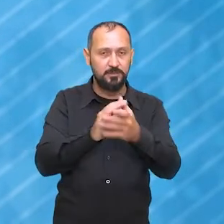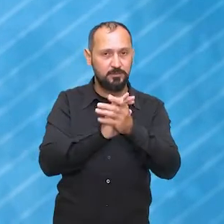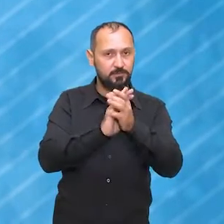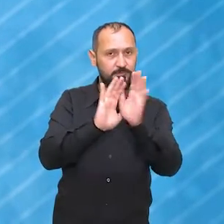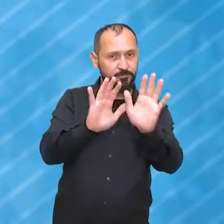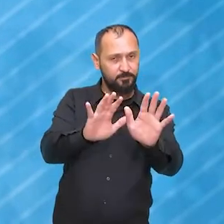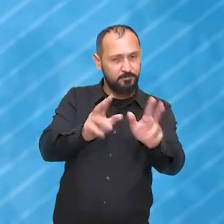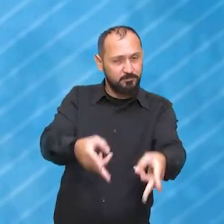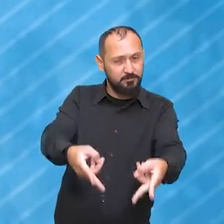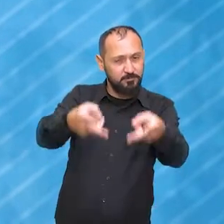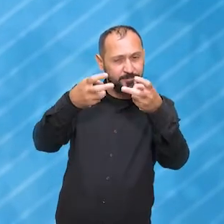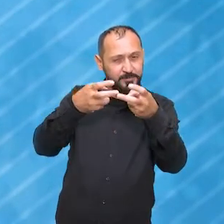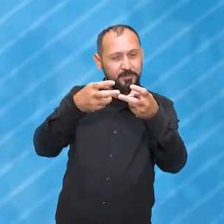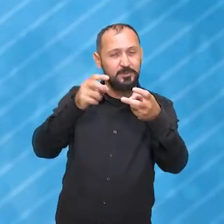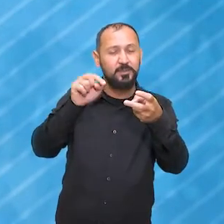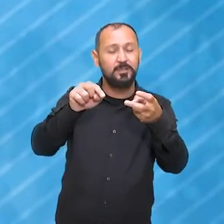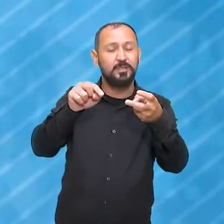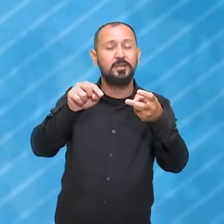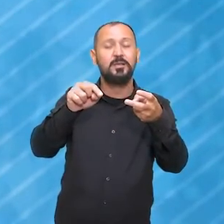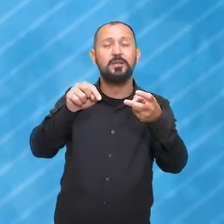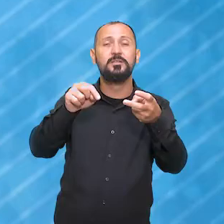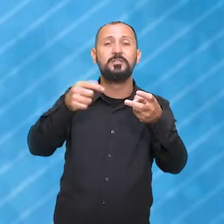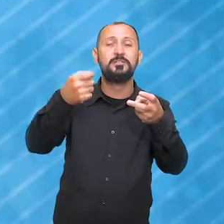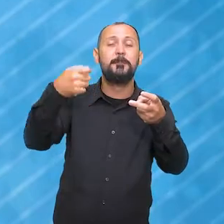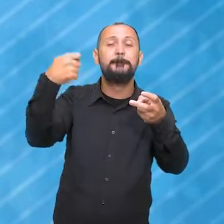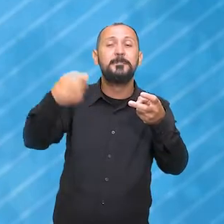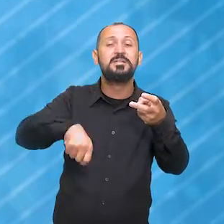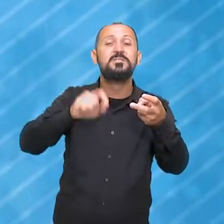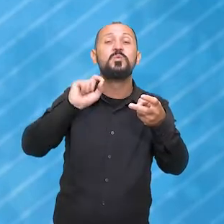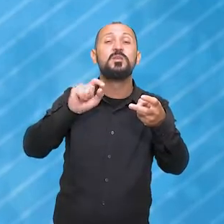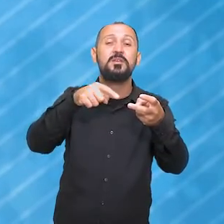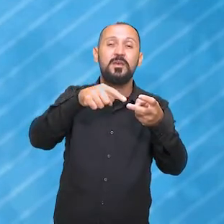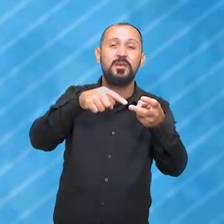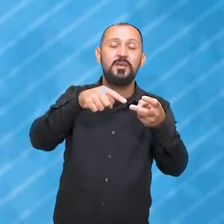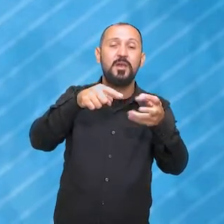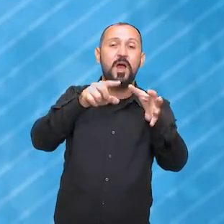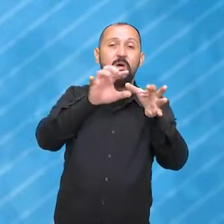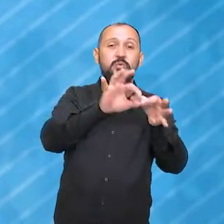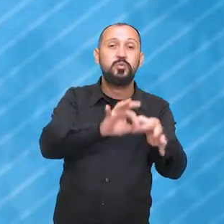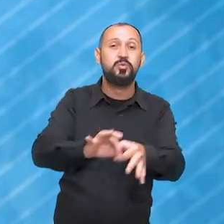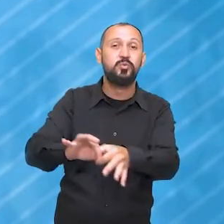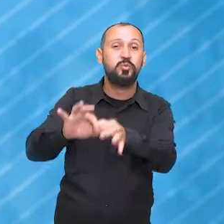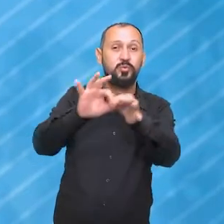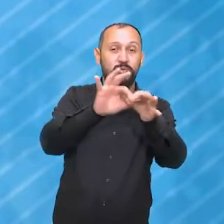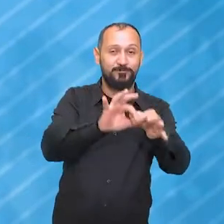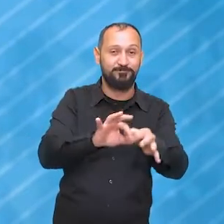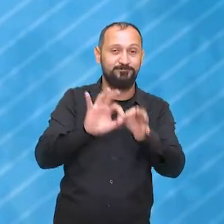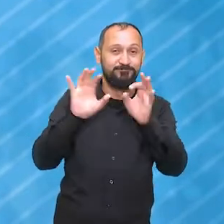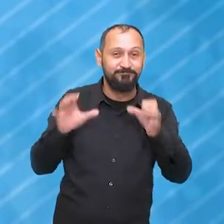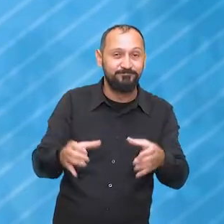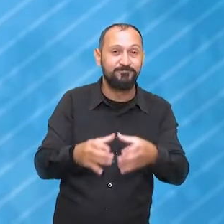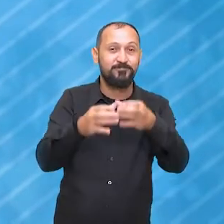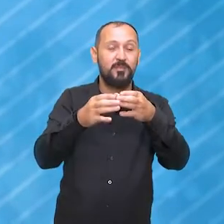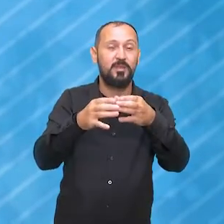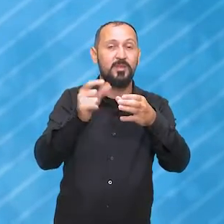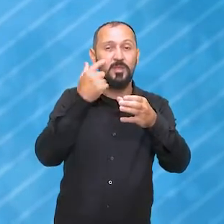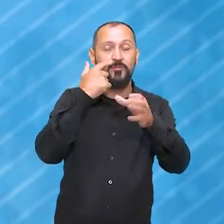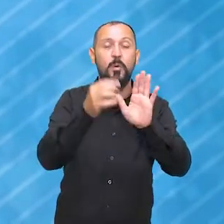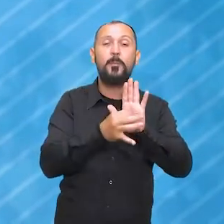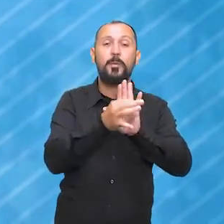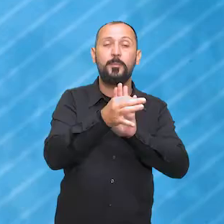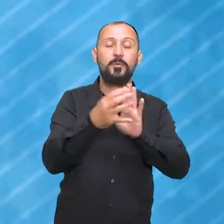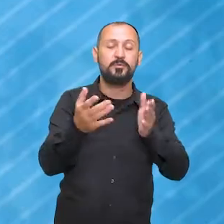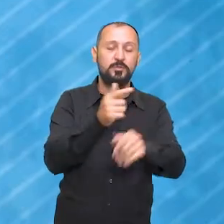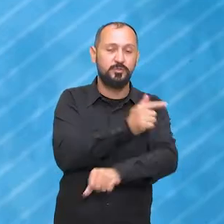assim, uma coisa que a gente percebeu é que a gente precisa se unir, a gente precisa se juntar. E esse sempre foi um propósito